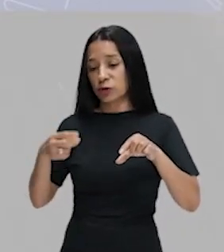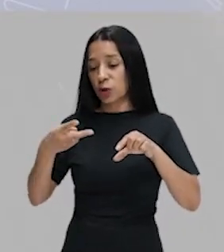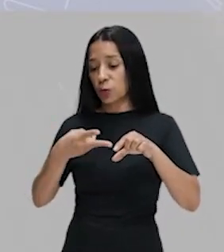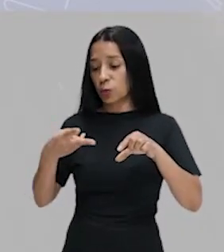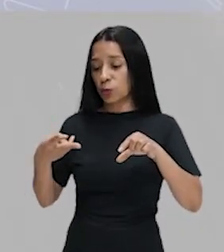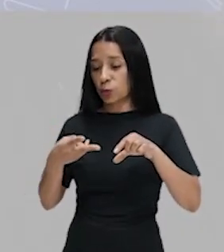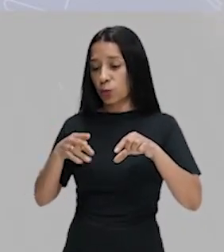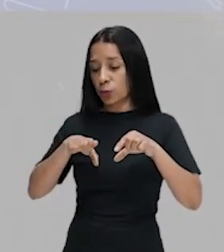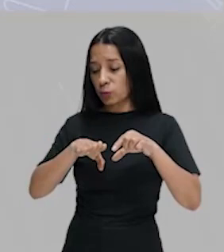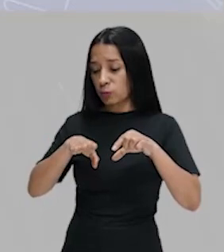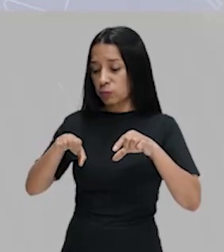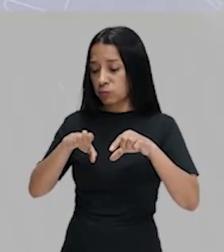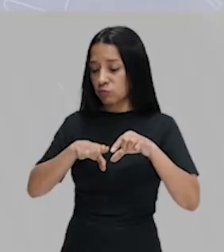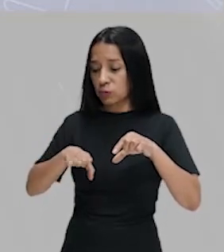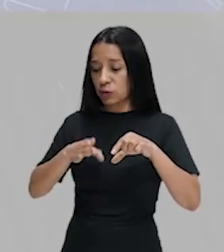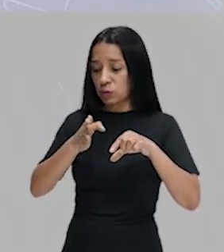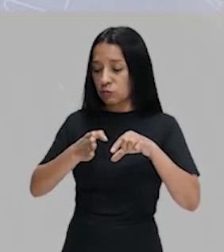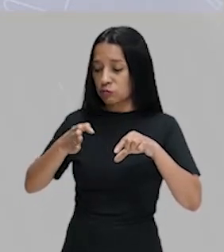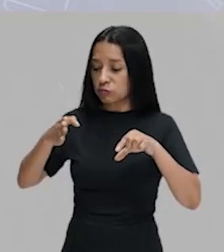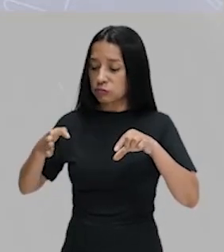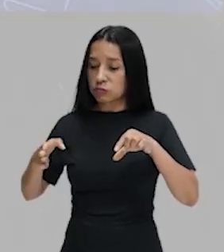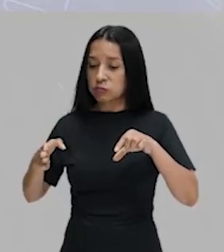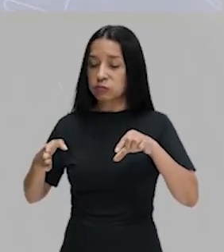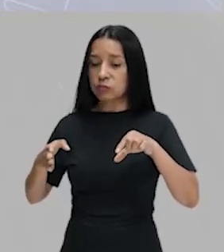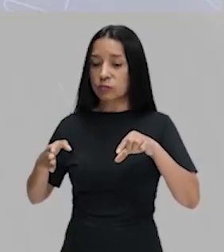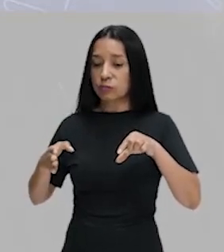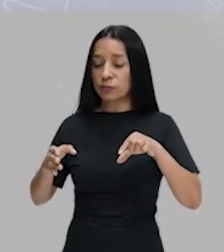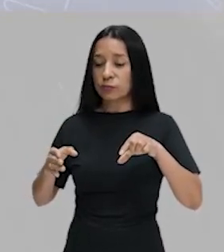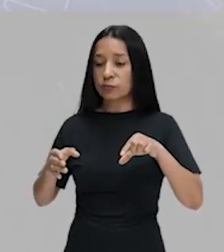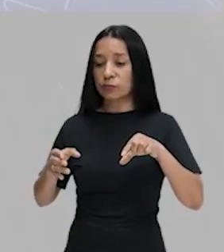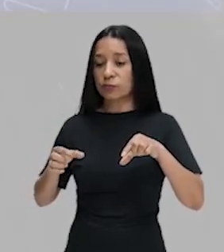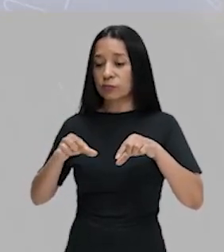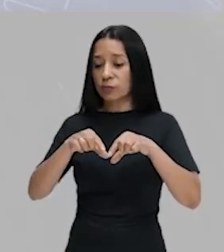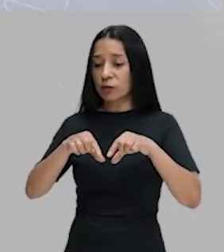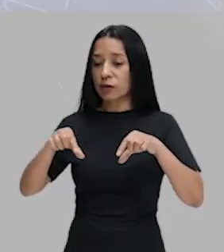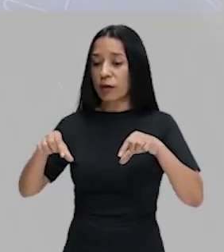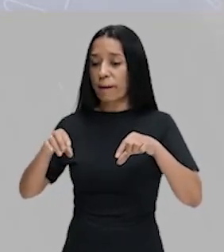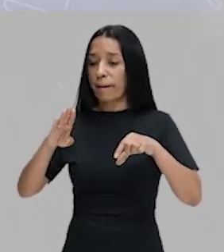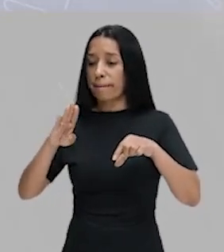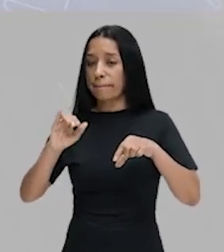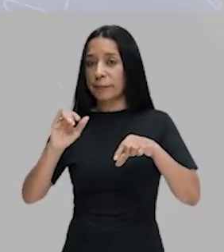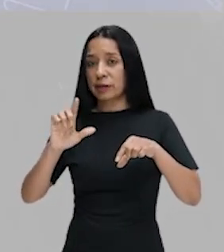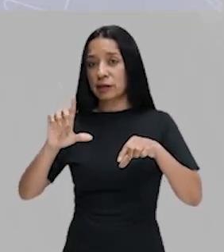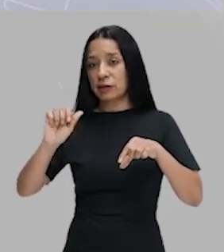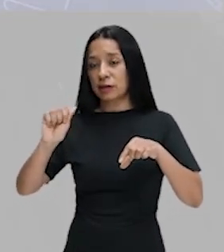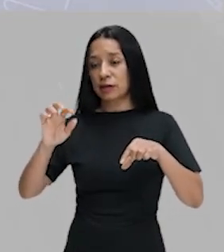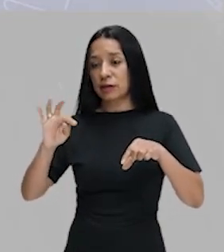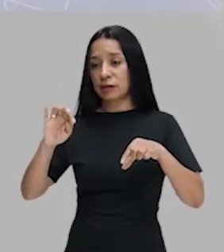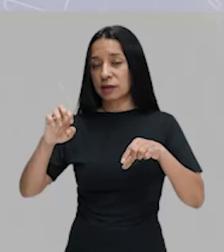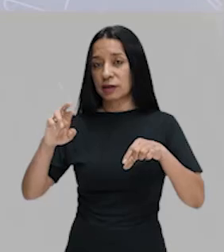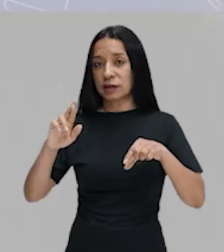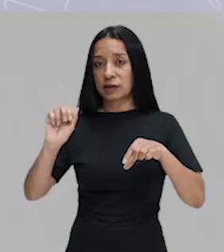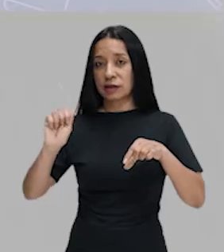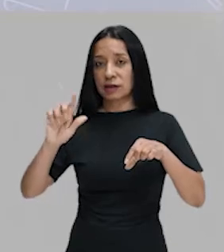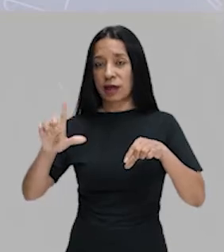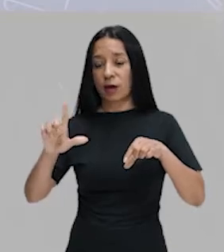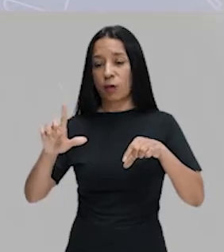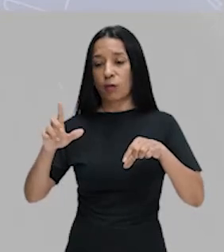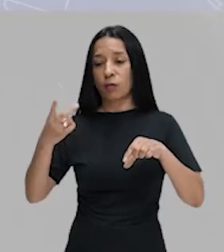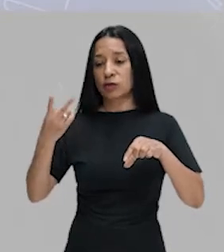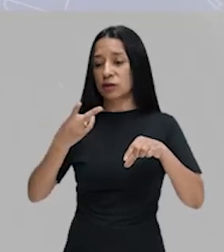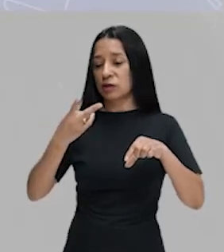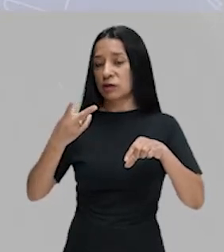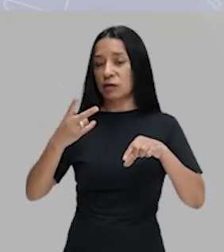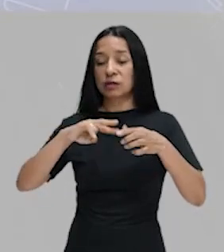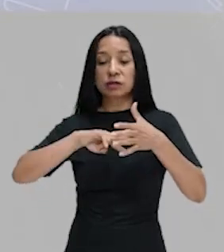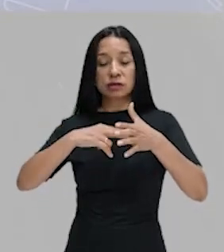dois planos, né, de simetria, então eu digo que ele é bilateral. Bi quer dizer dois. No caso do corpo